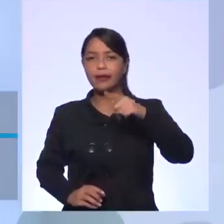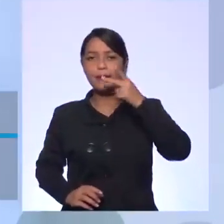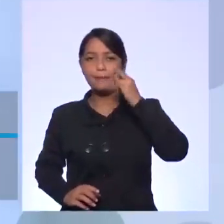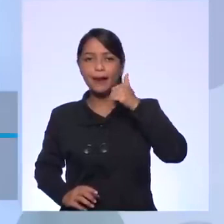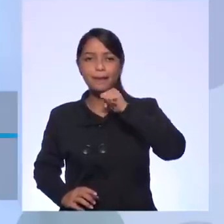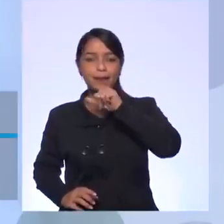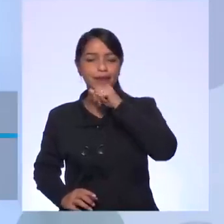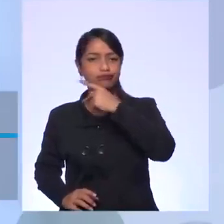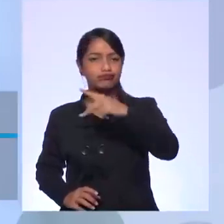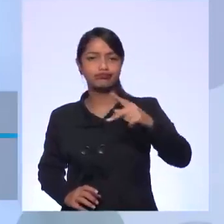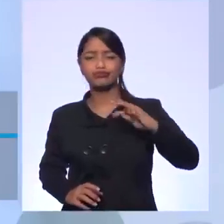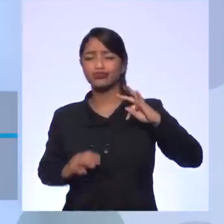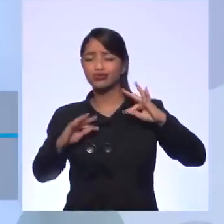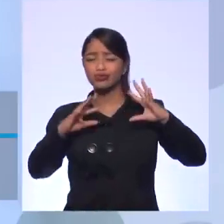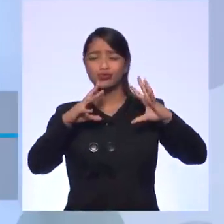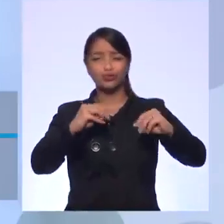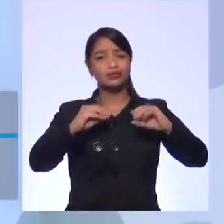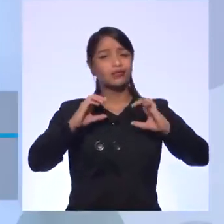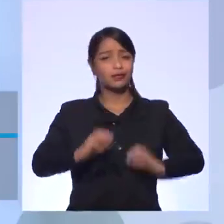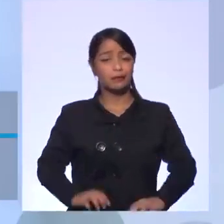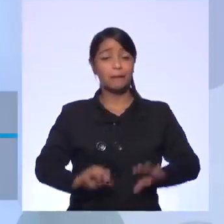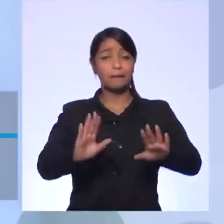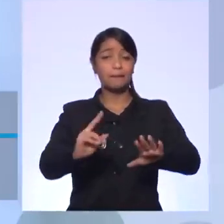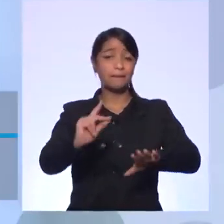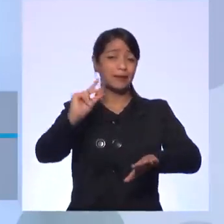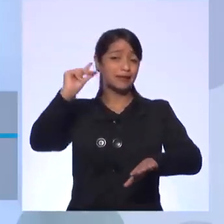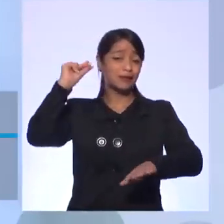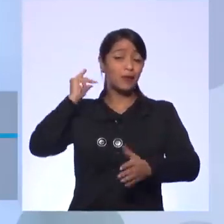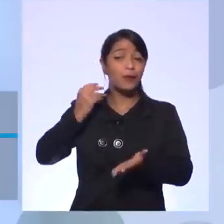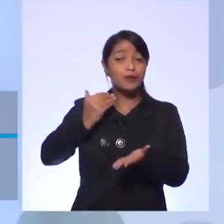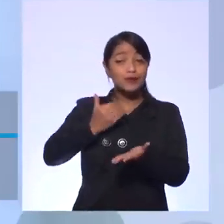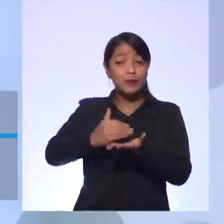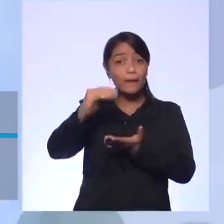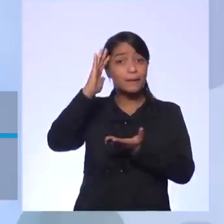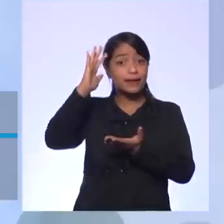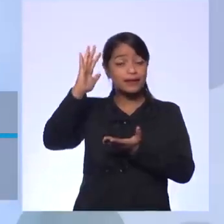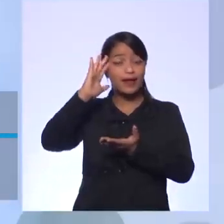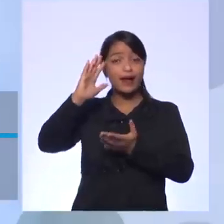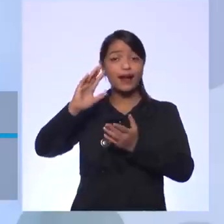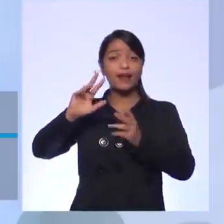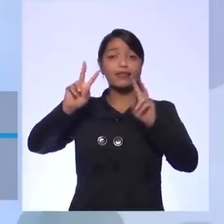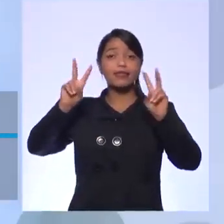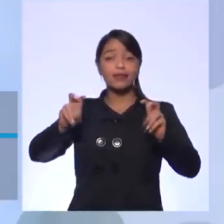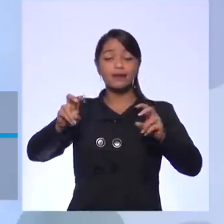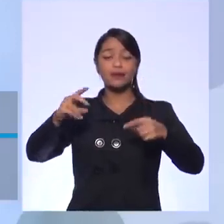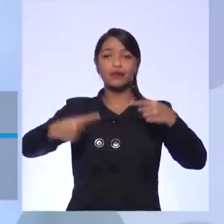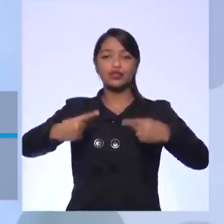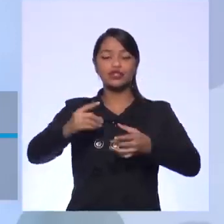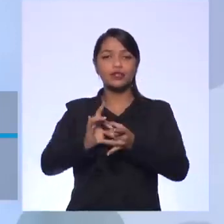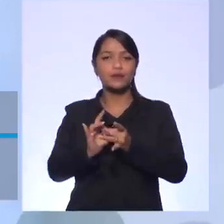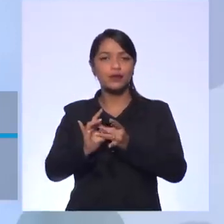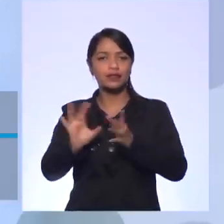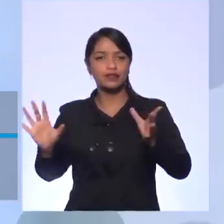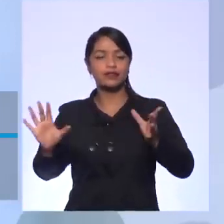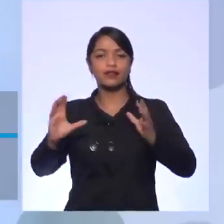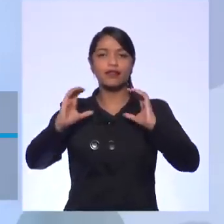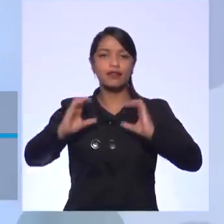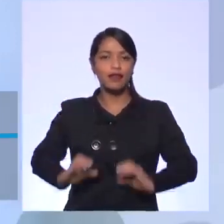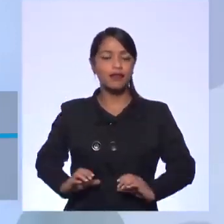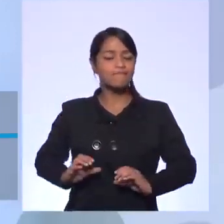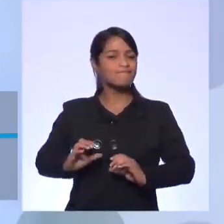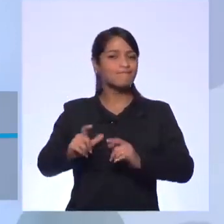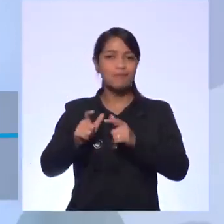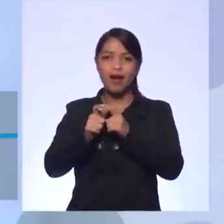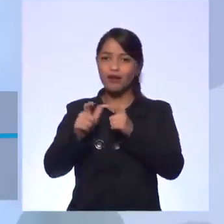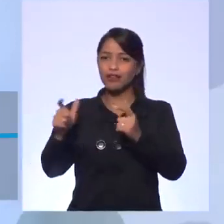desse pensamento democrático, cidadão, nem todos participavam, a grande maioria não participava. Mas